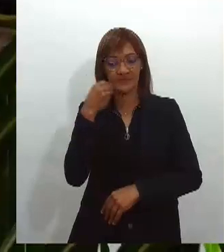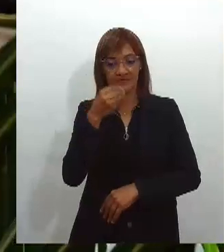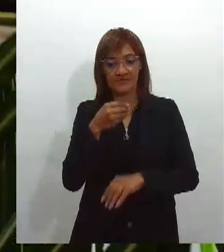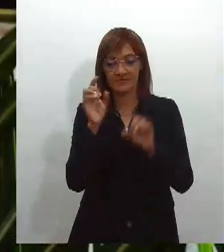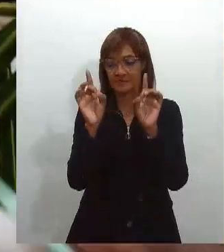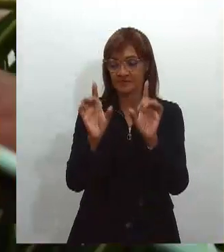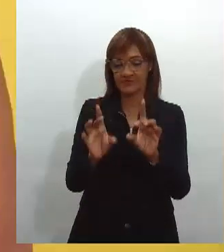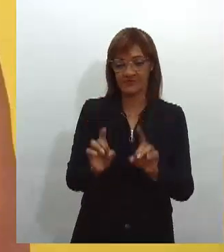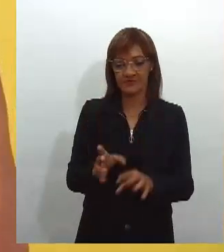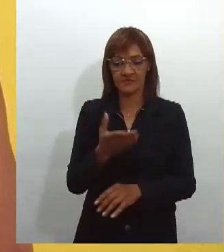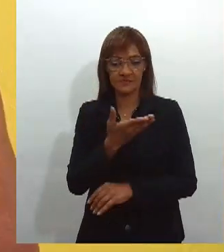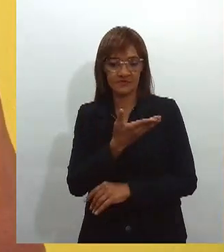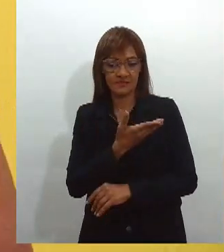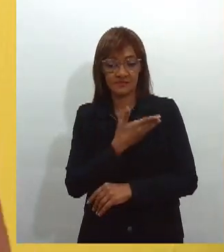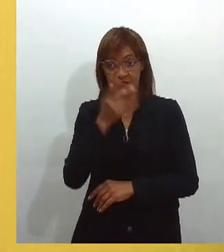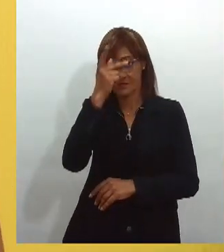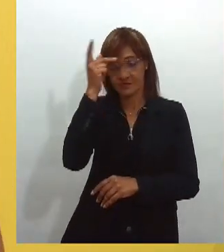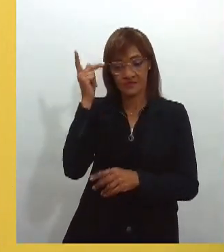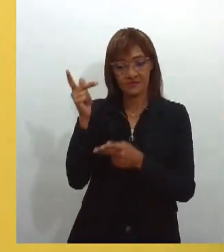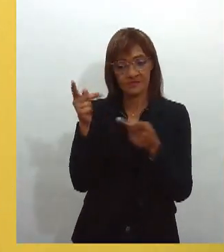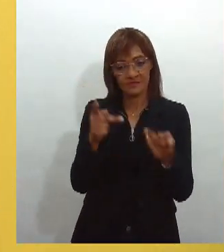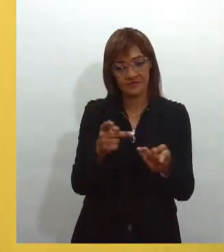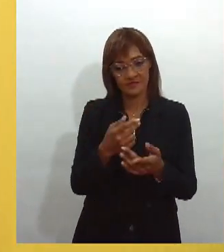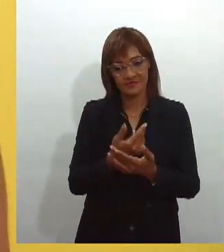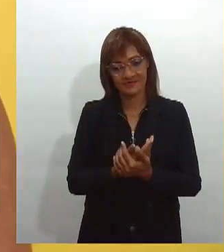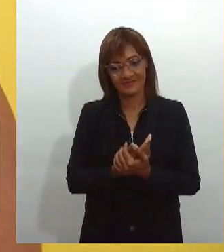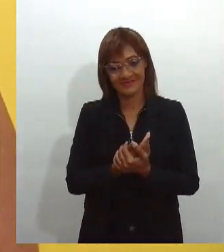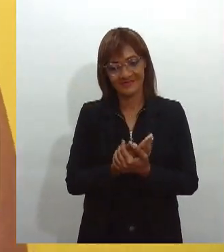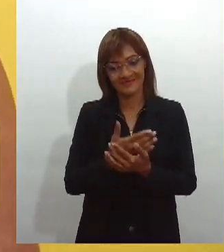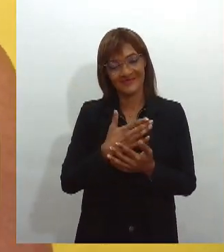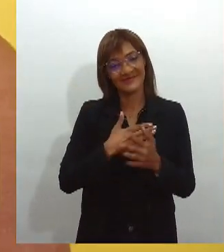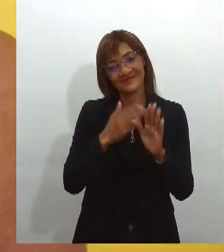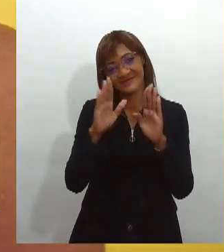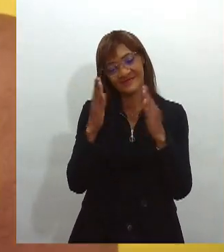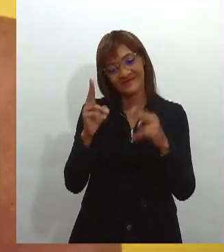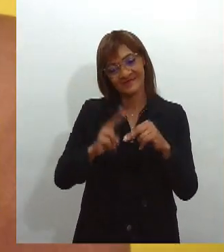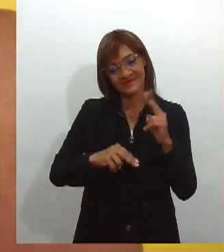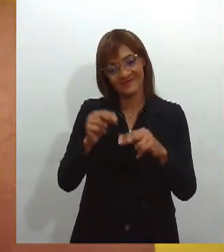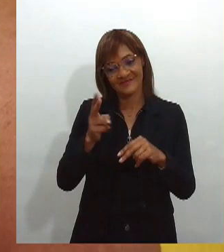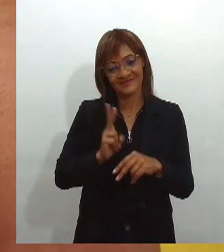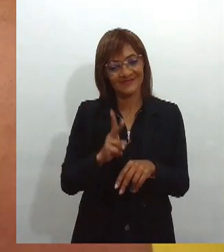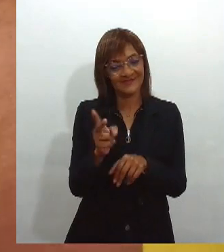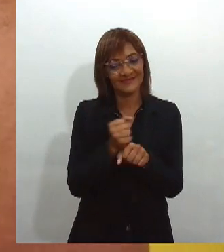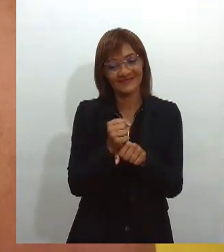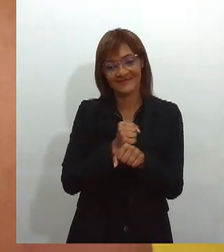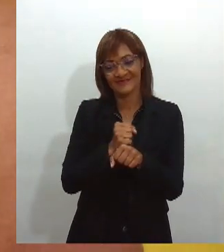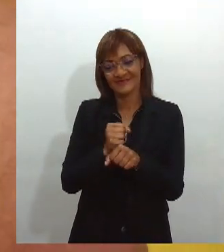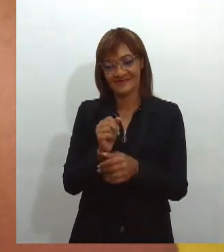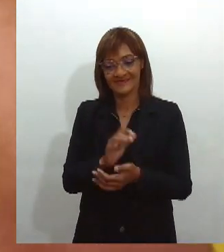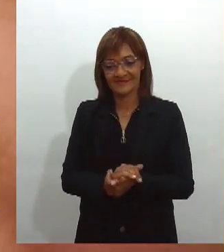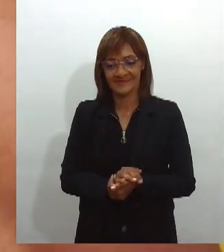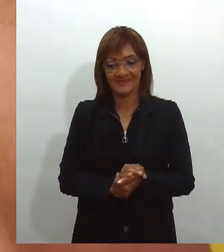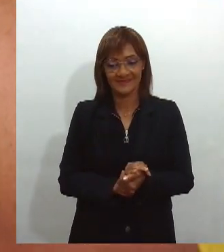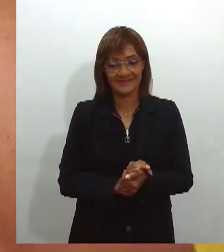e visitantes. É a minha festinha de São João. Todos os anos eu faço esse